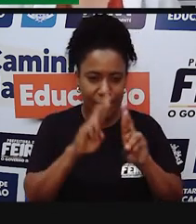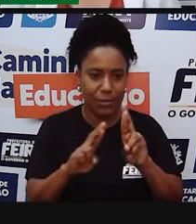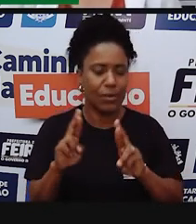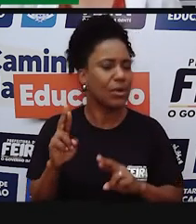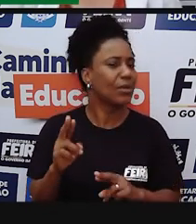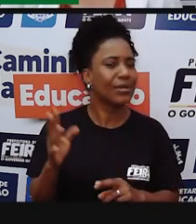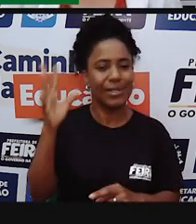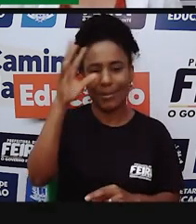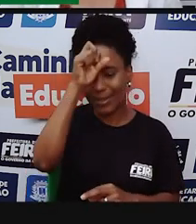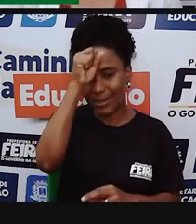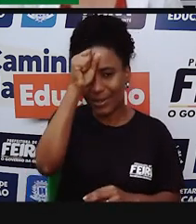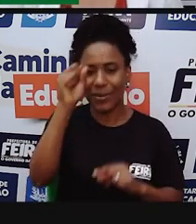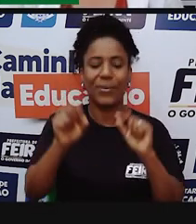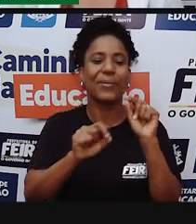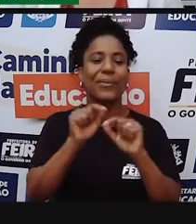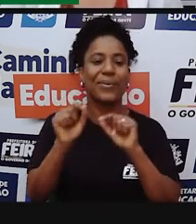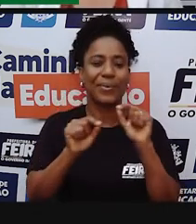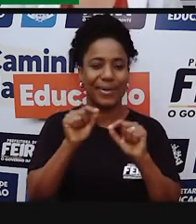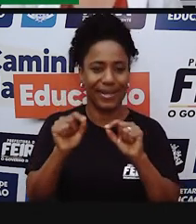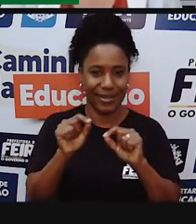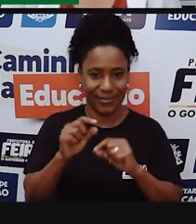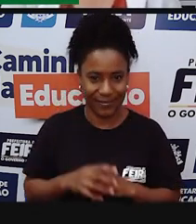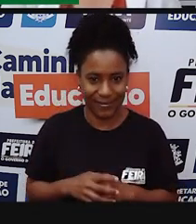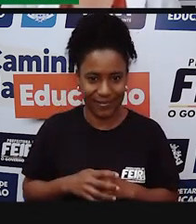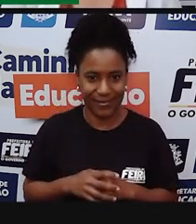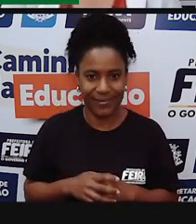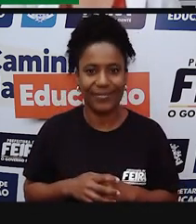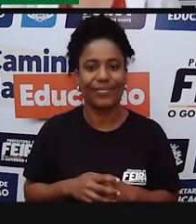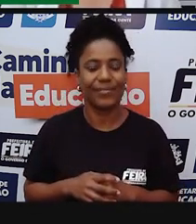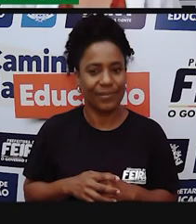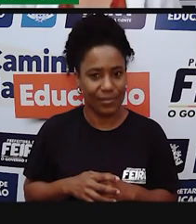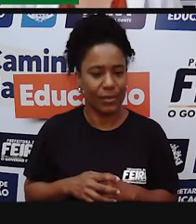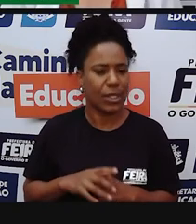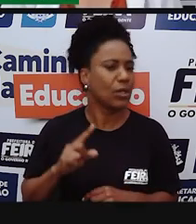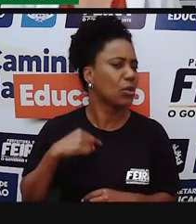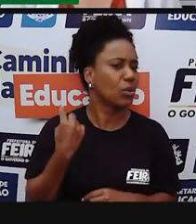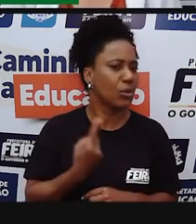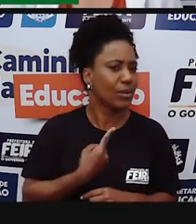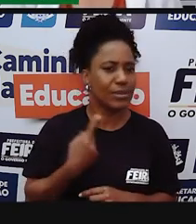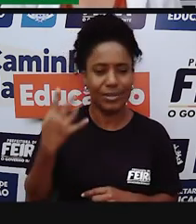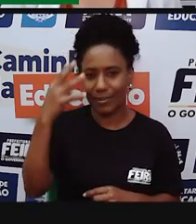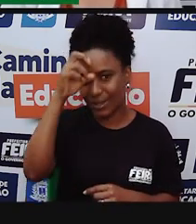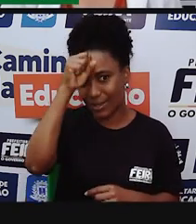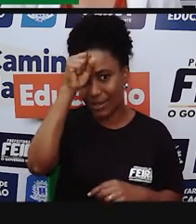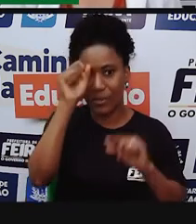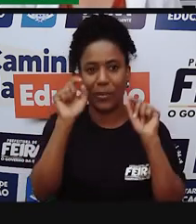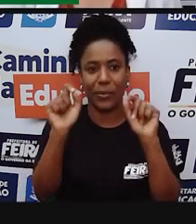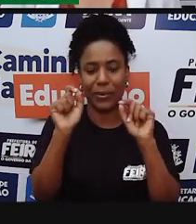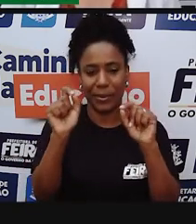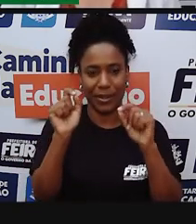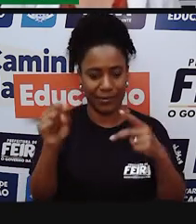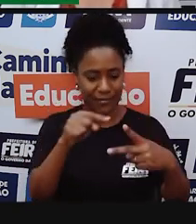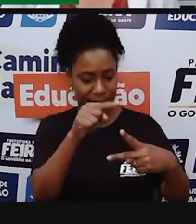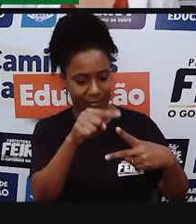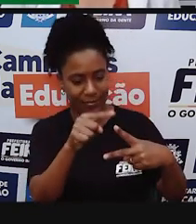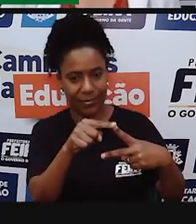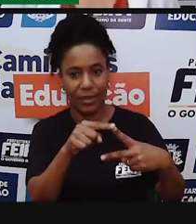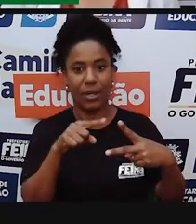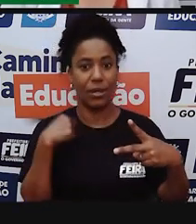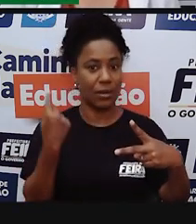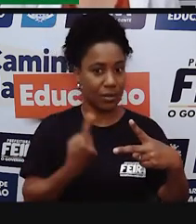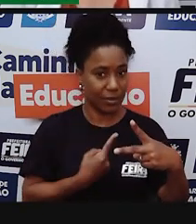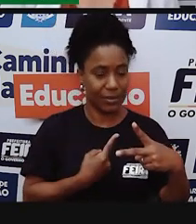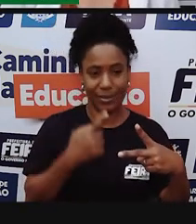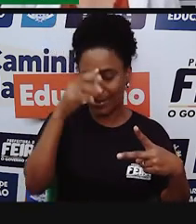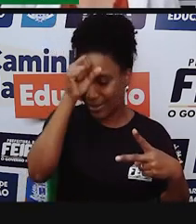que aprendemos na aula de hoje have when they quer que nós aprendemos Hoje nós não criamos